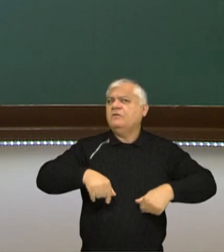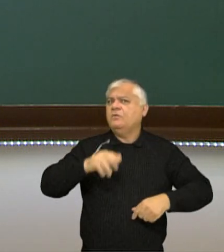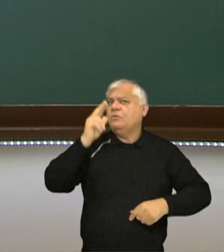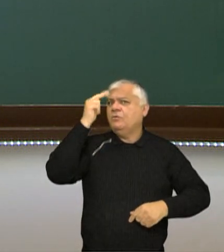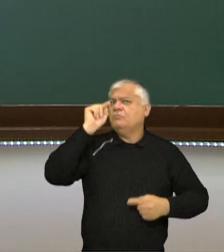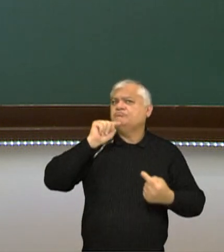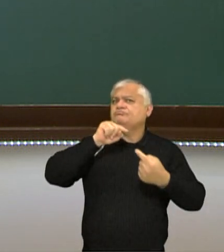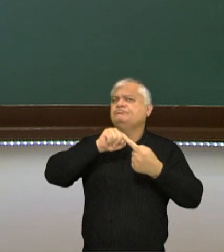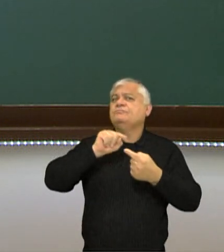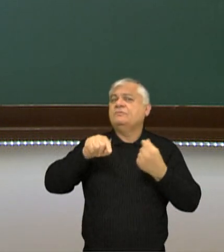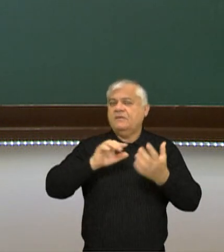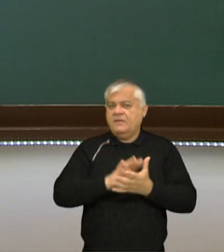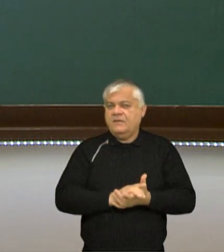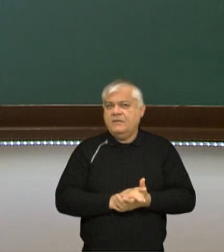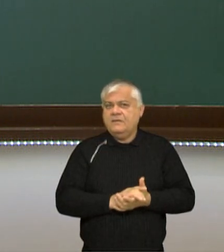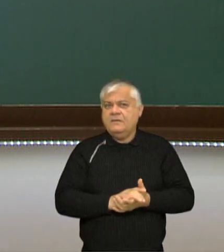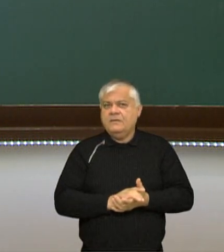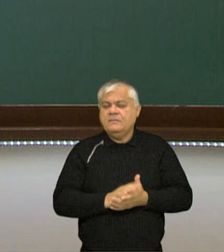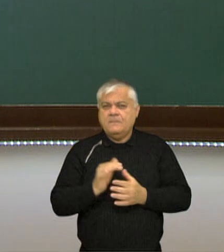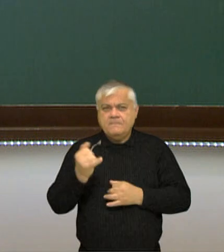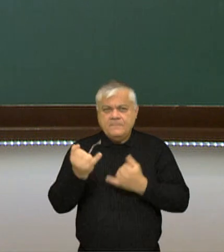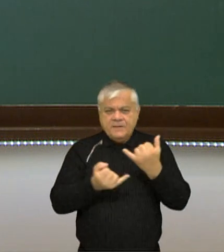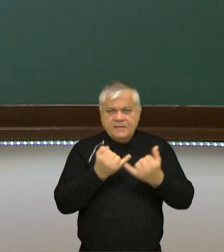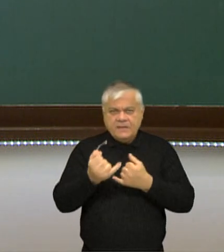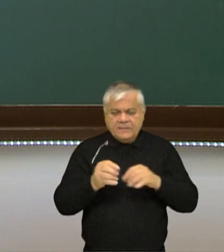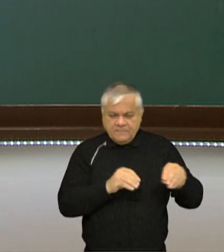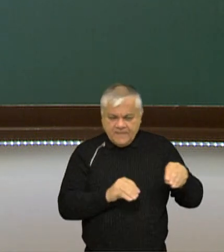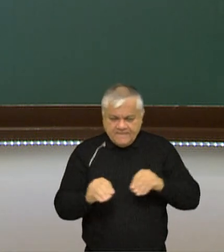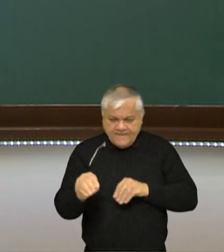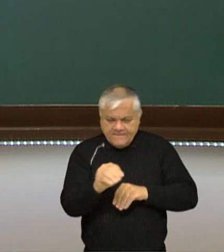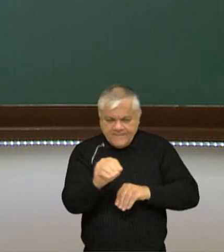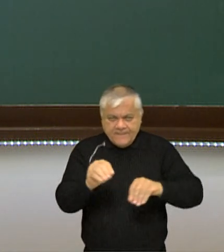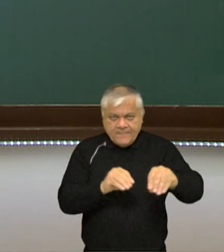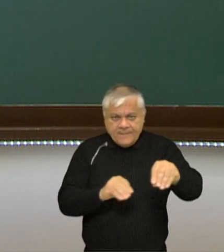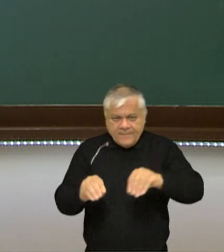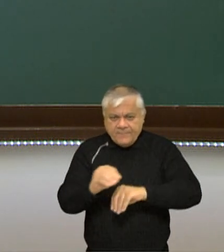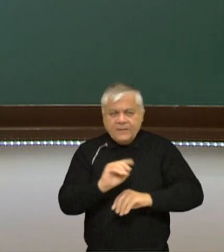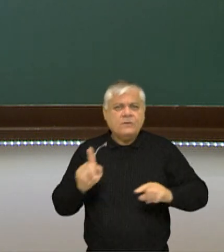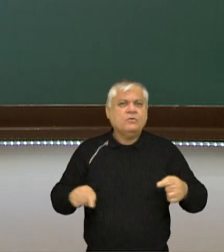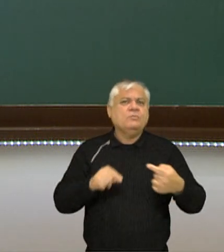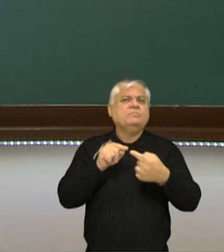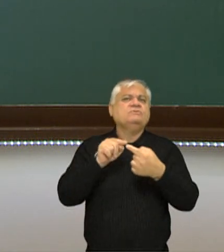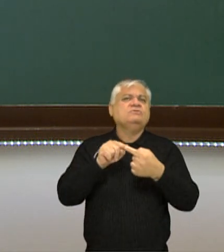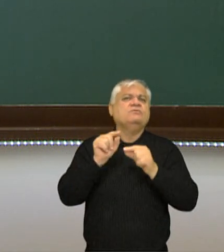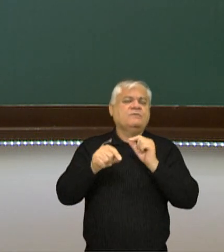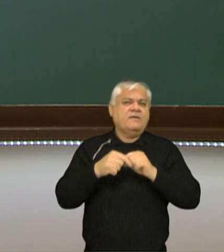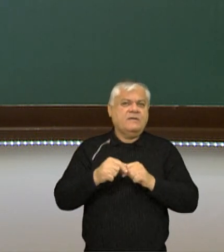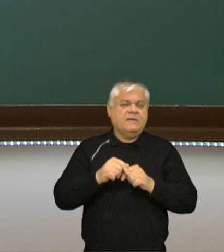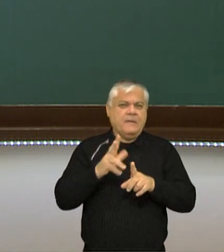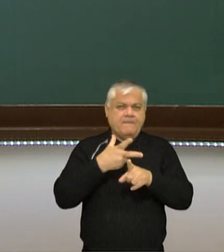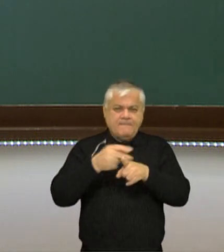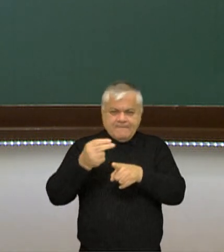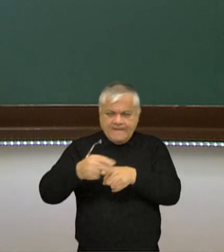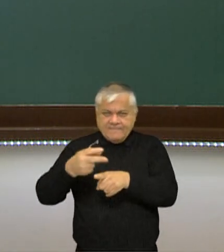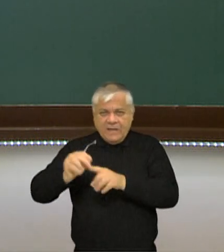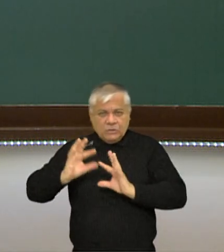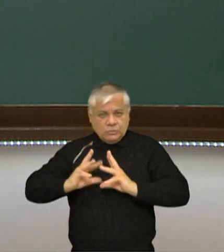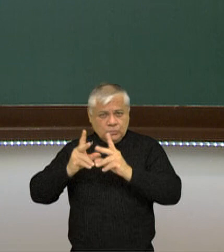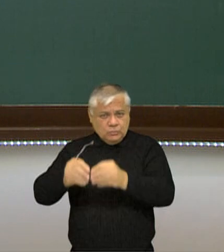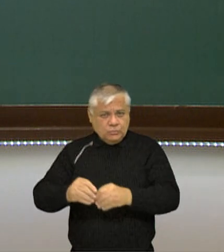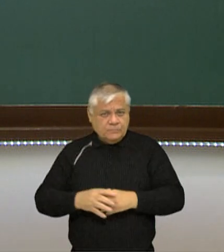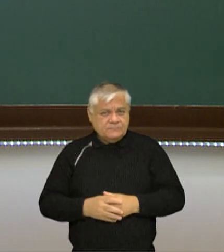xadrez? Né? Quando nós estamos jogando, qual é o objetivo da partida? Será que é capturar todas as peças do